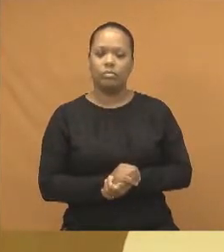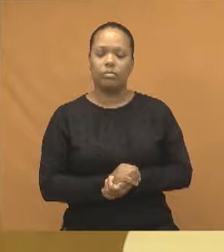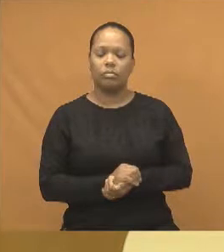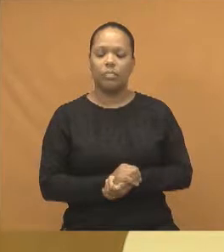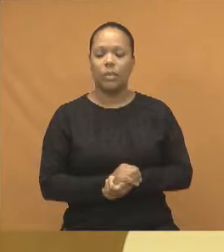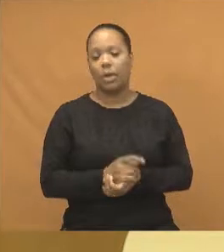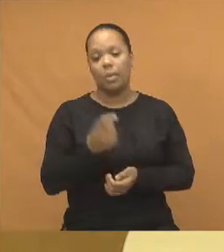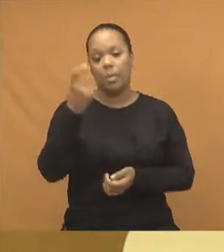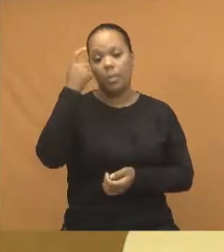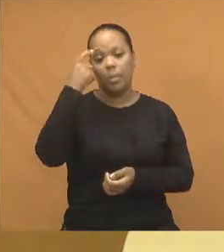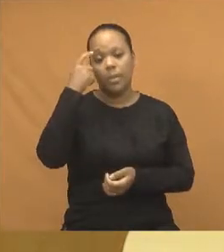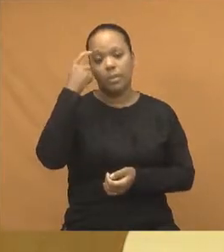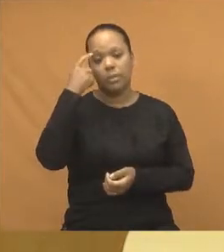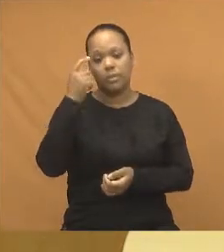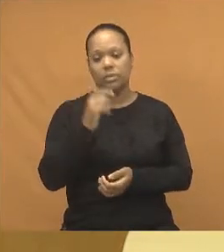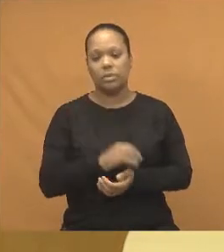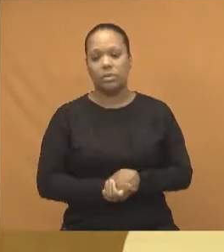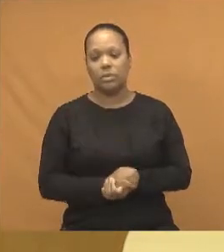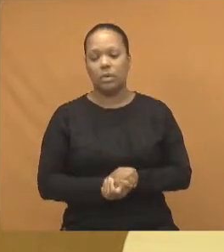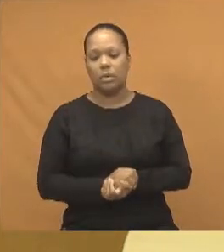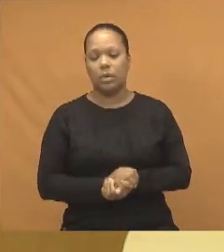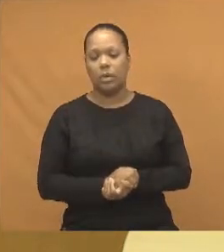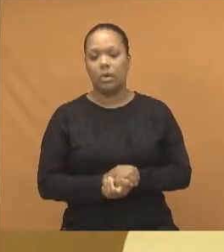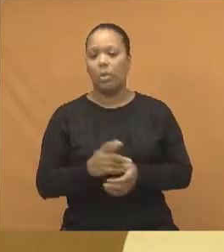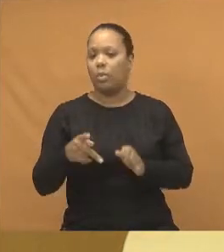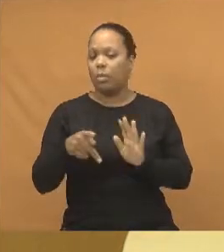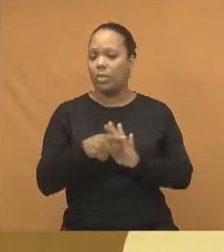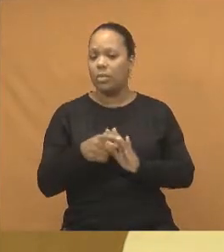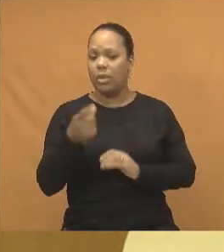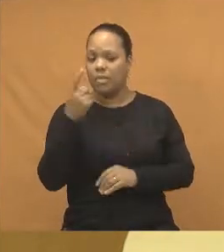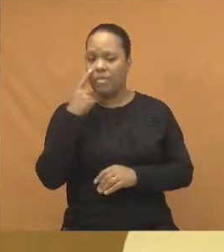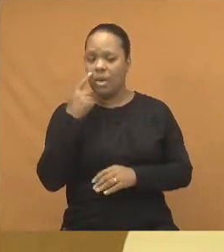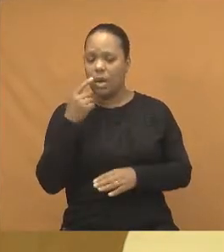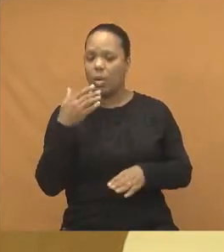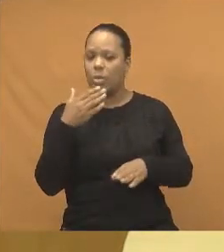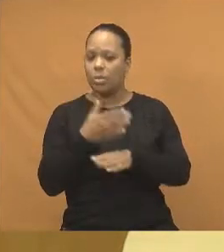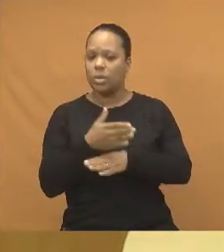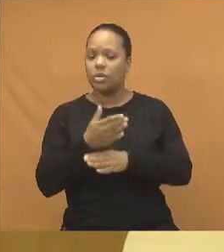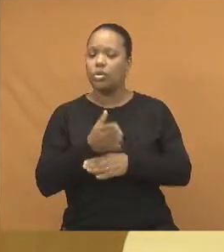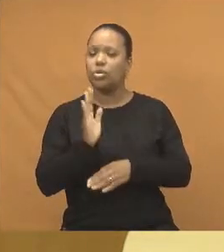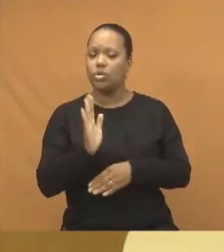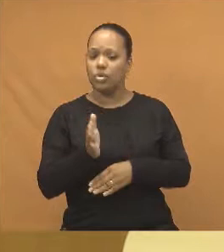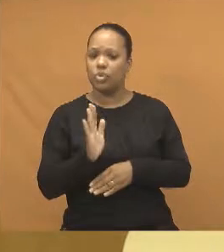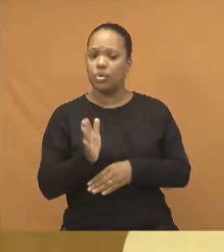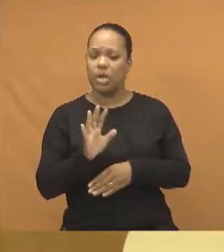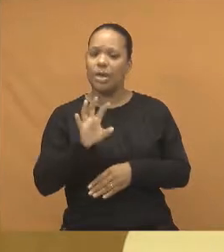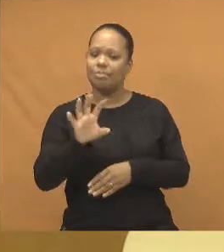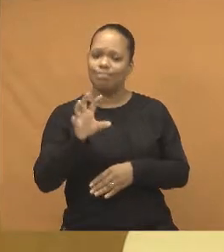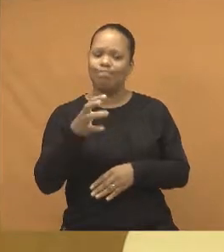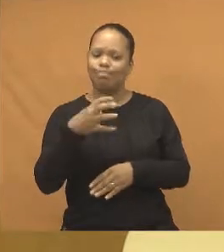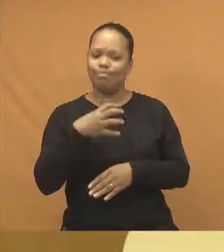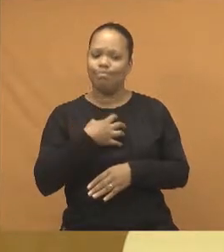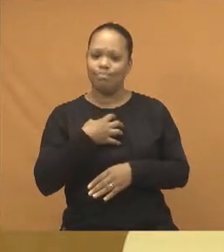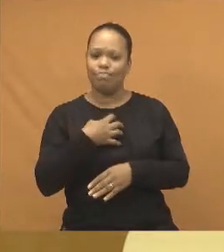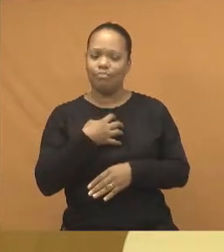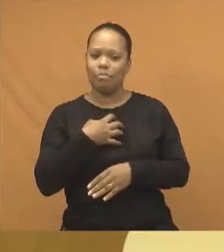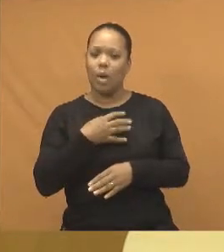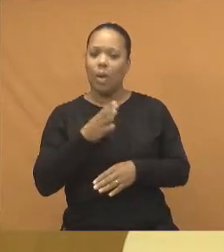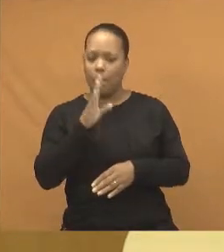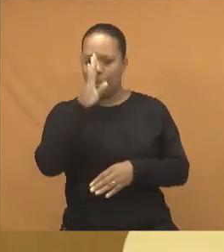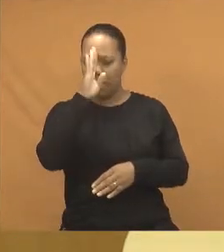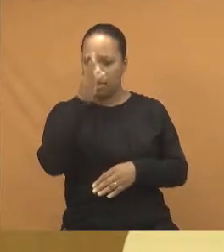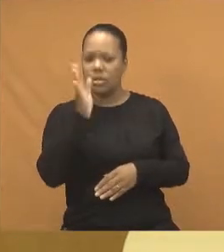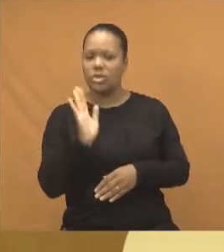meu analisar esse projeto foi observar o atendimento que já tem essa sensibilidade, essa prioridade